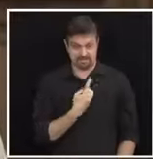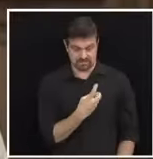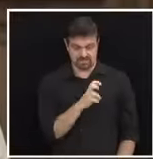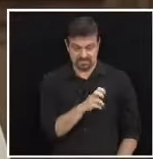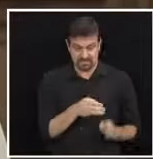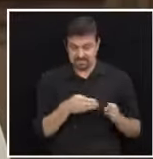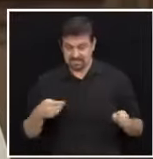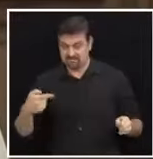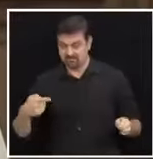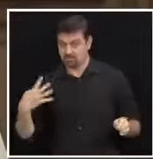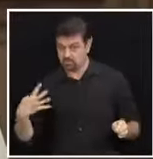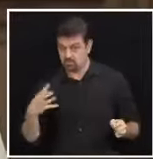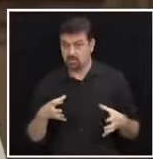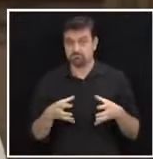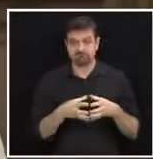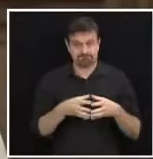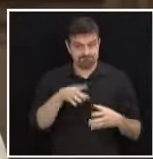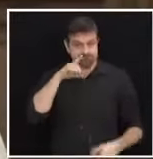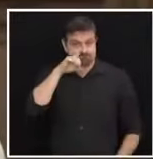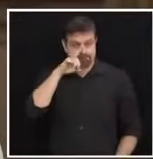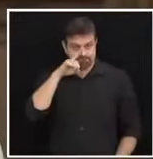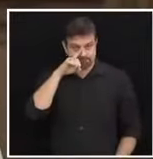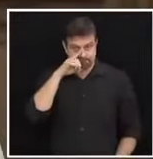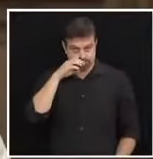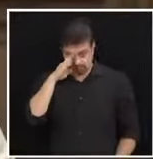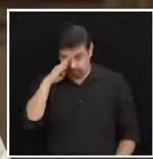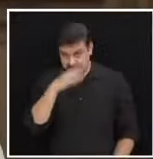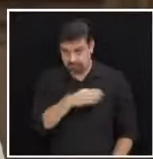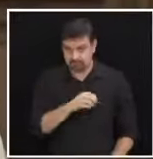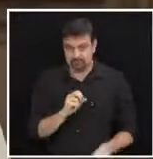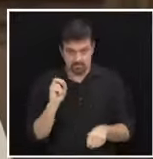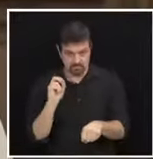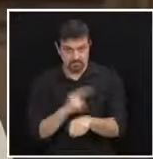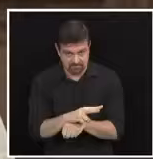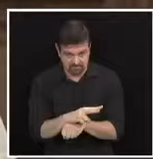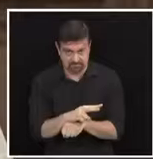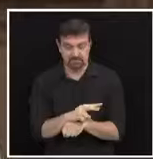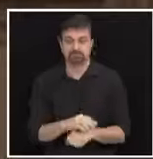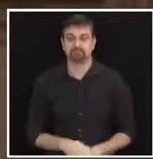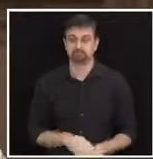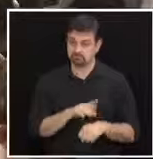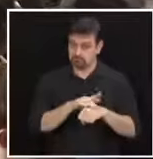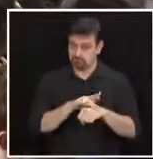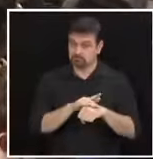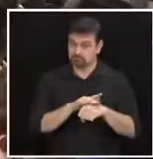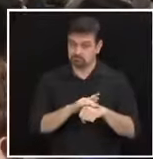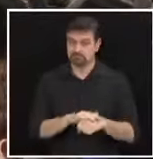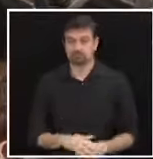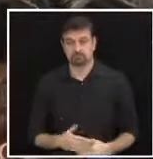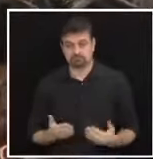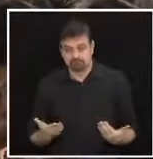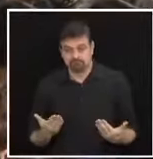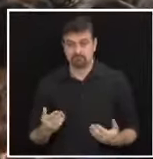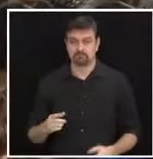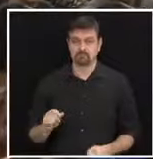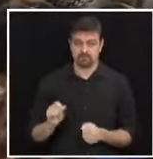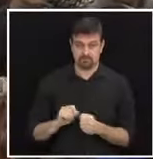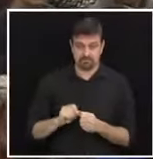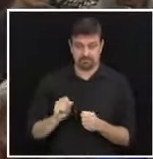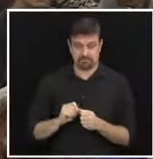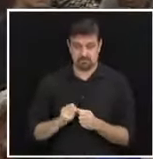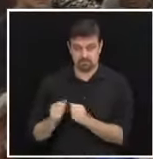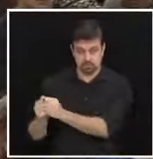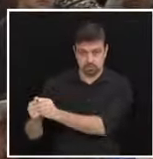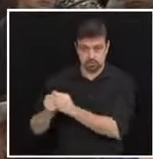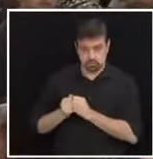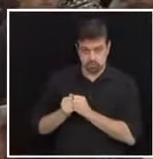anos entraram para o grupo de risco desses vírus e dessas doenças? Bom, para fazer esse programa